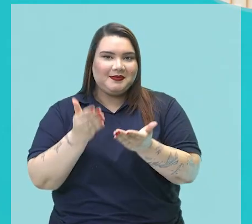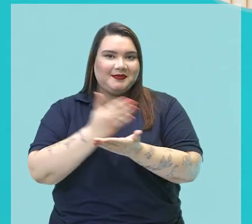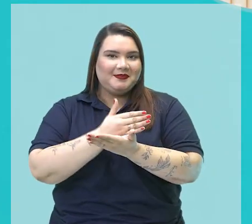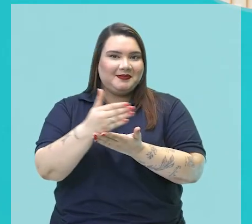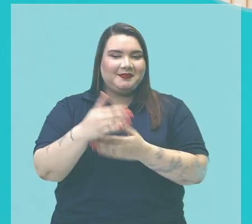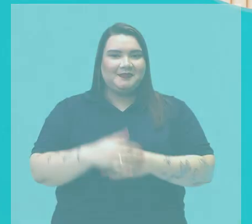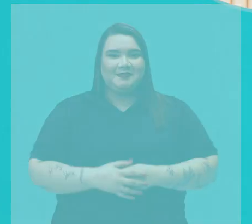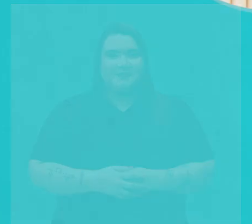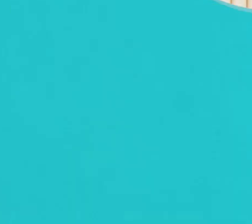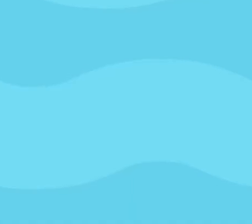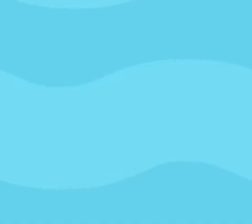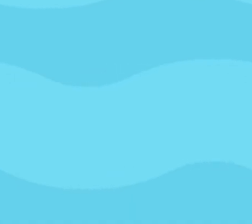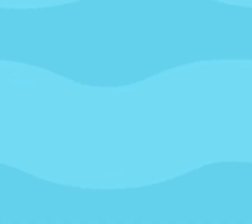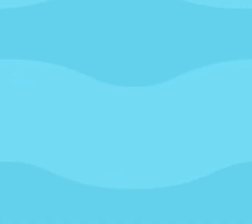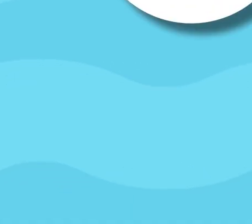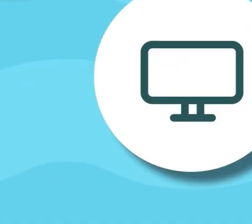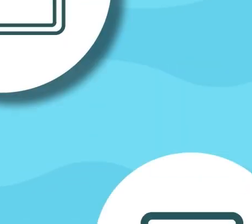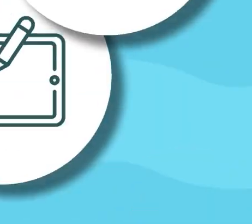nossa aula?